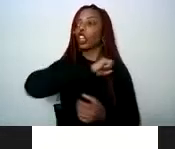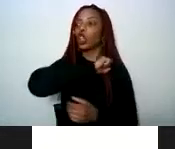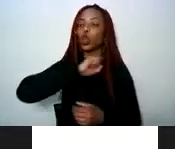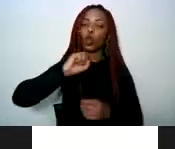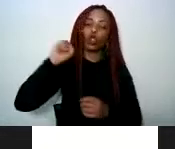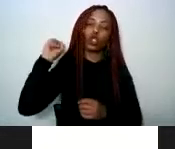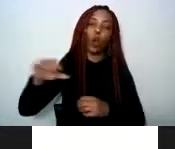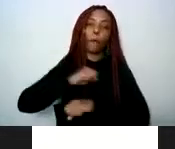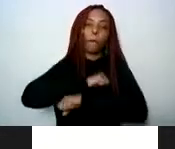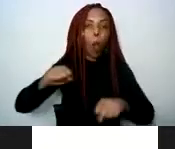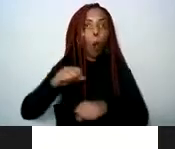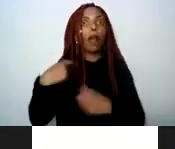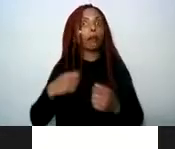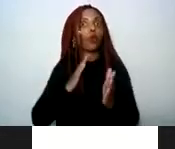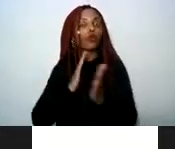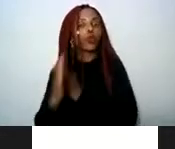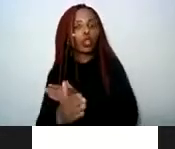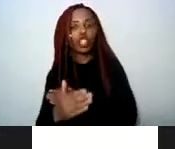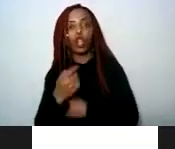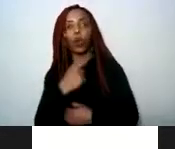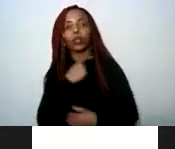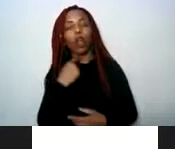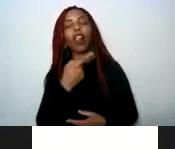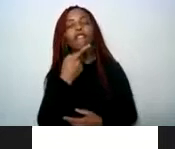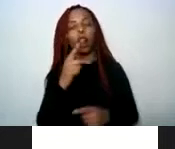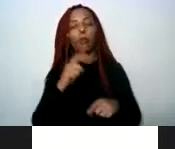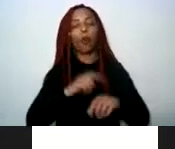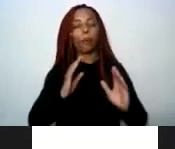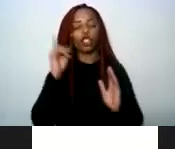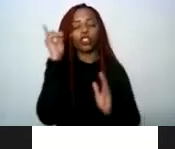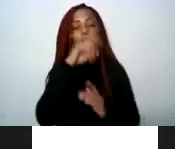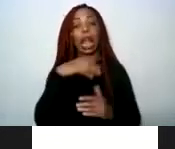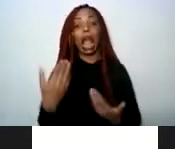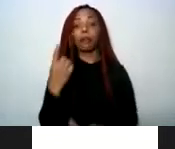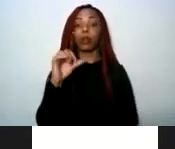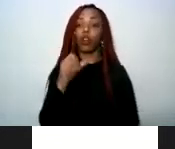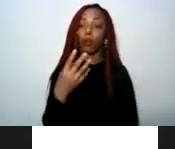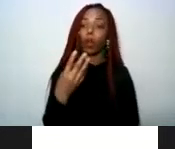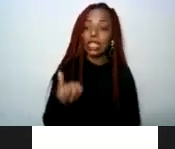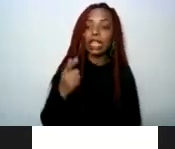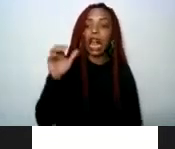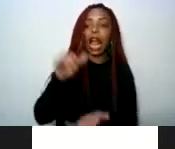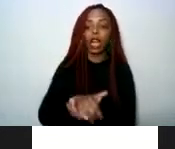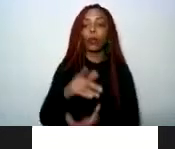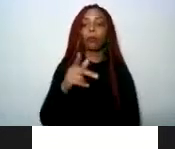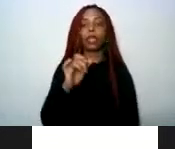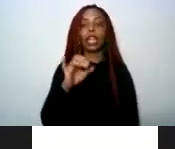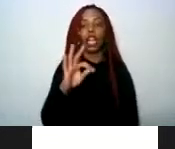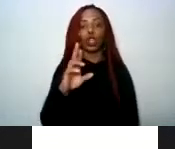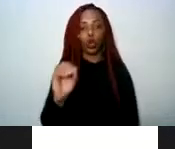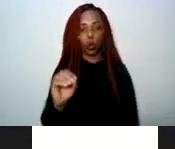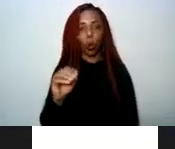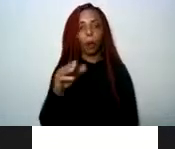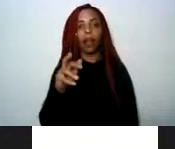um período muito difícil e em 46 ela casou com Pietro Maria Bardi que